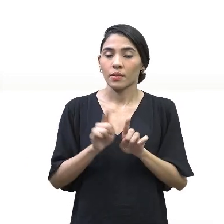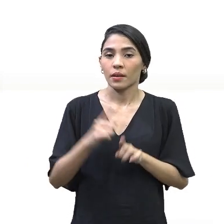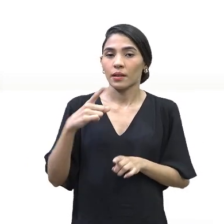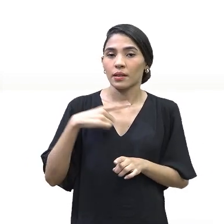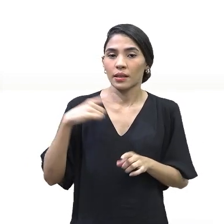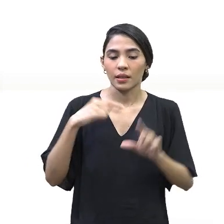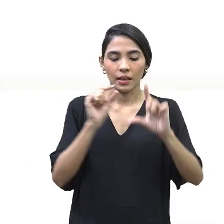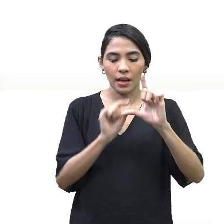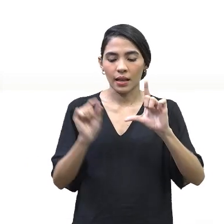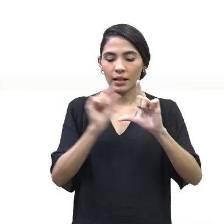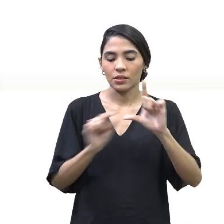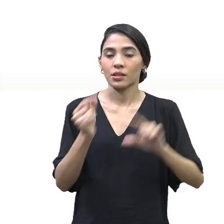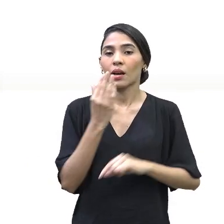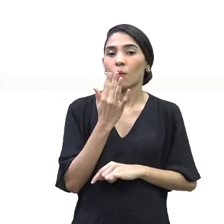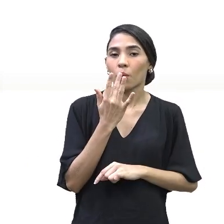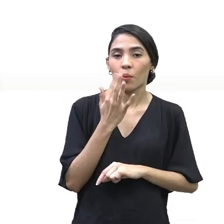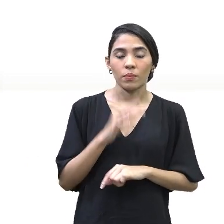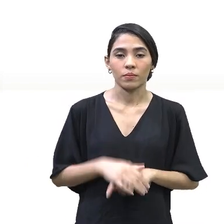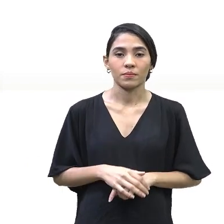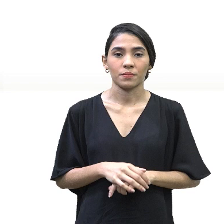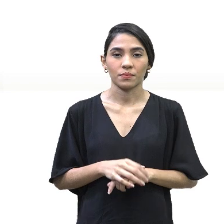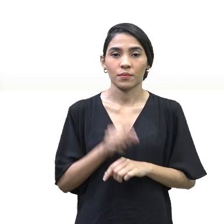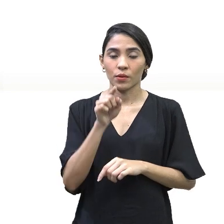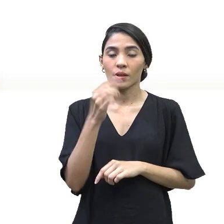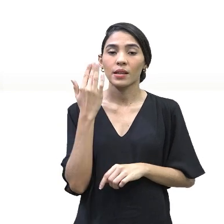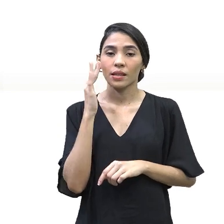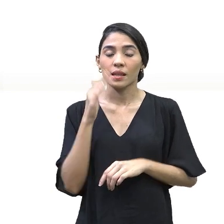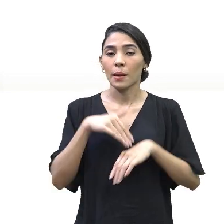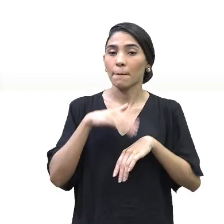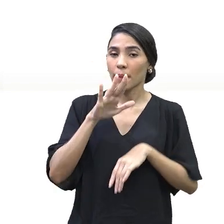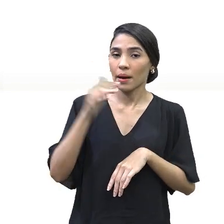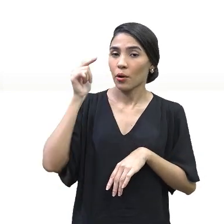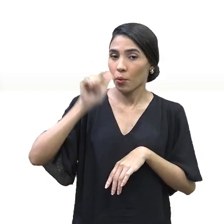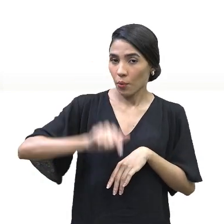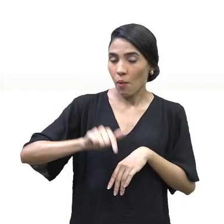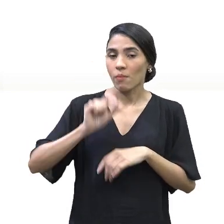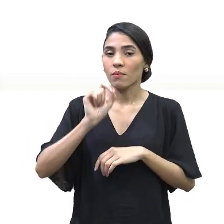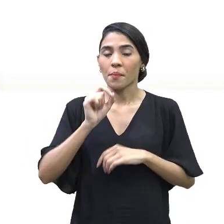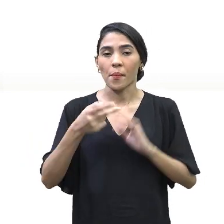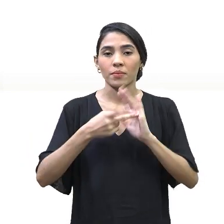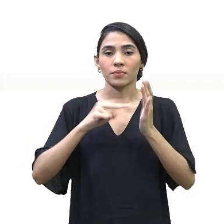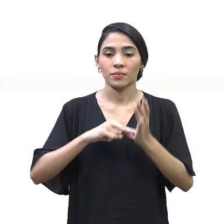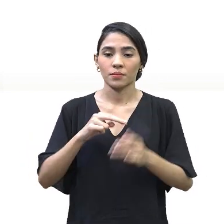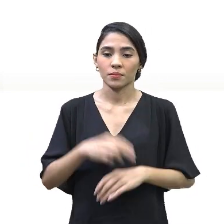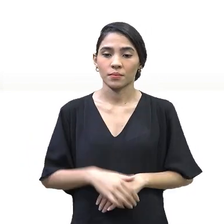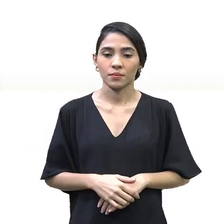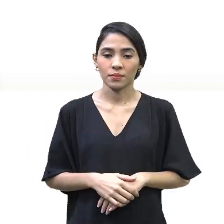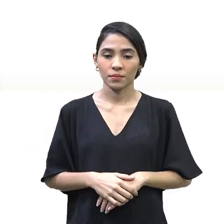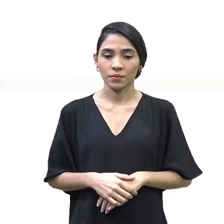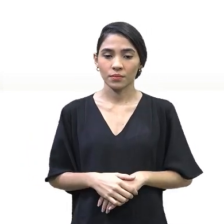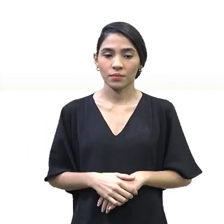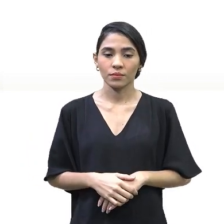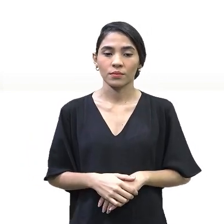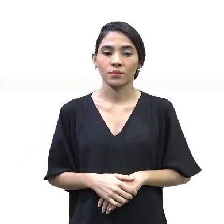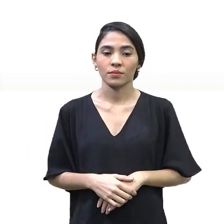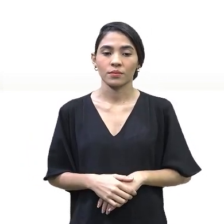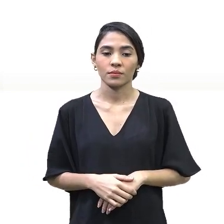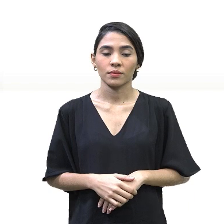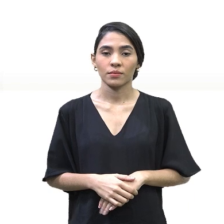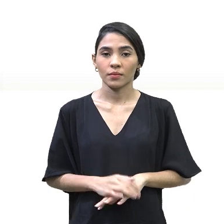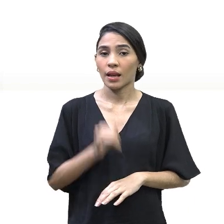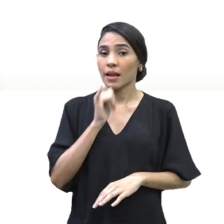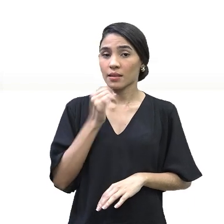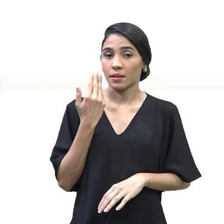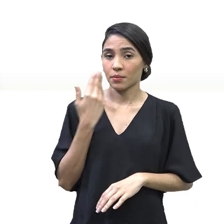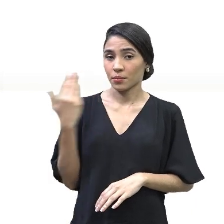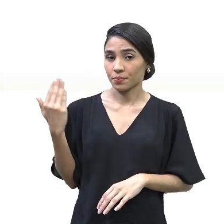aí a legenda de cores, para entender, mais uma vez, o que cada cor representa nesse gráfico de coluna. No caso